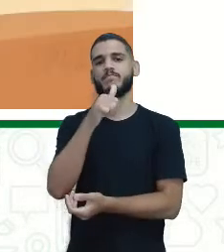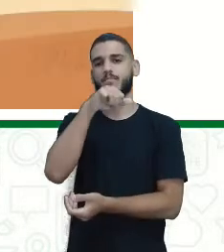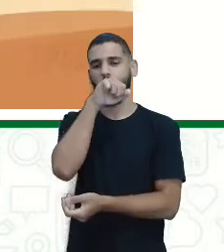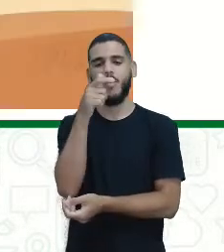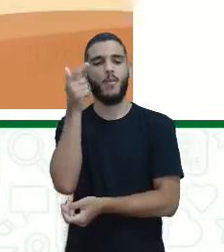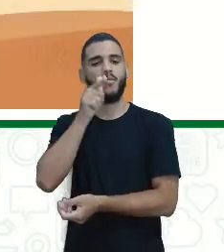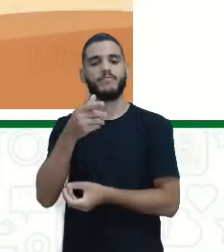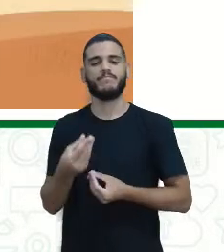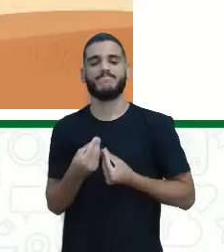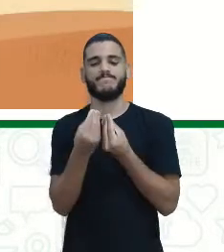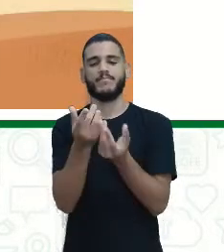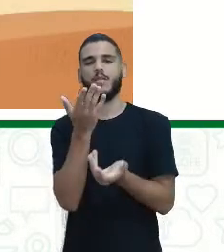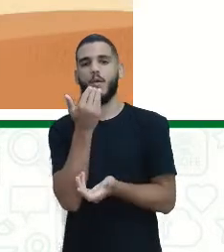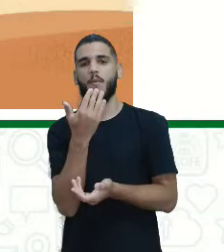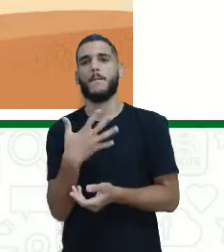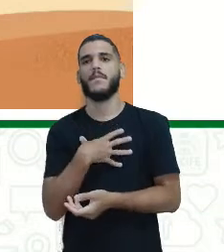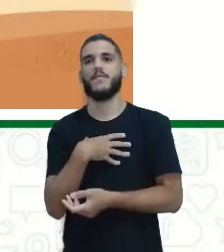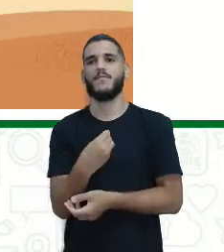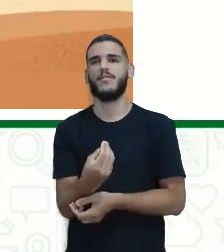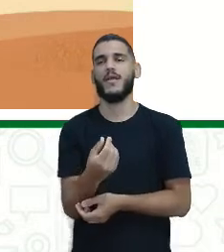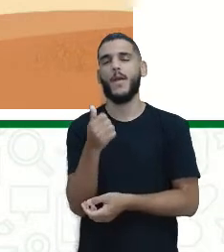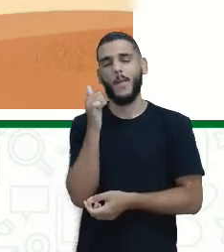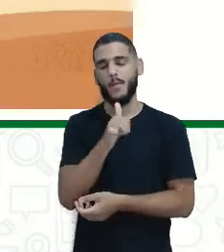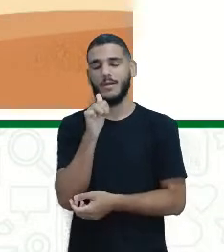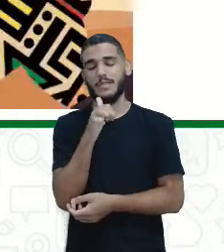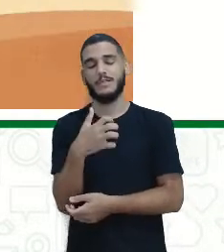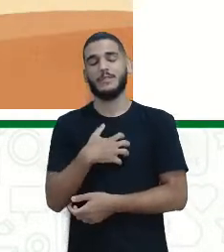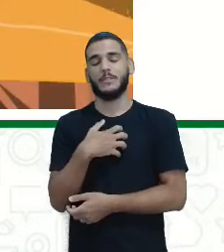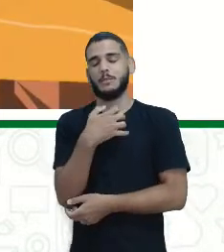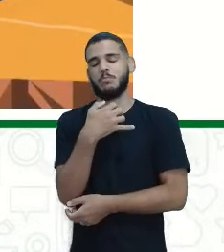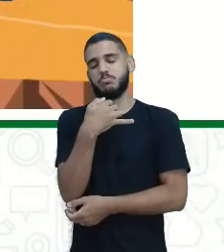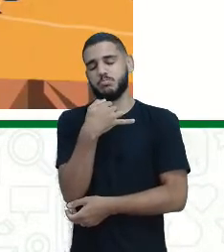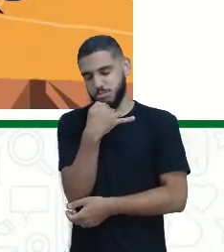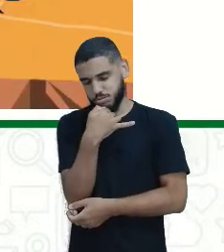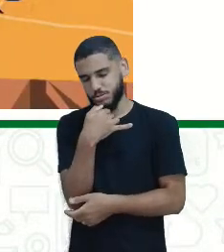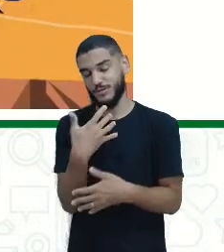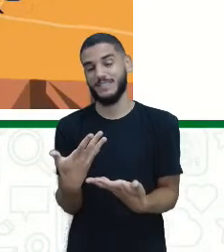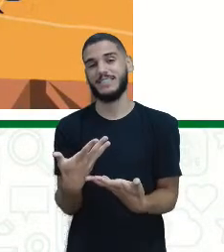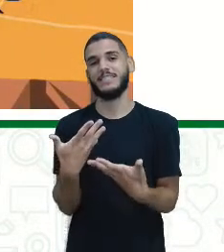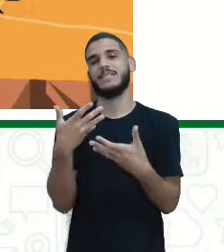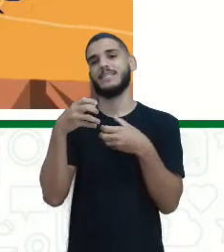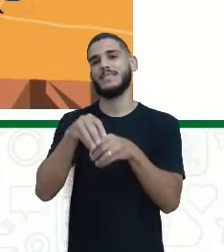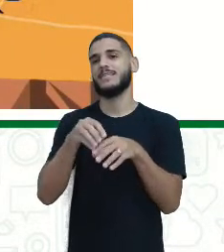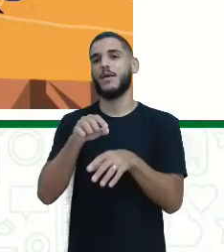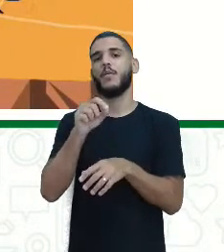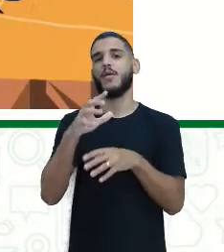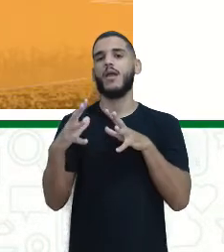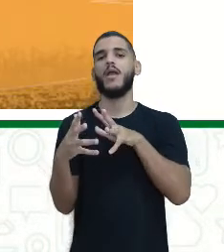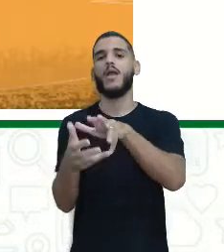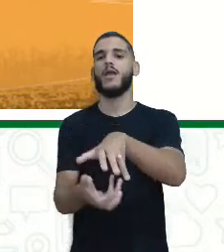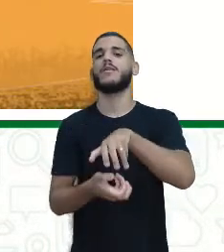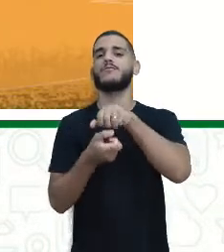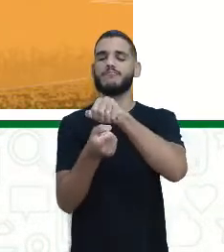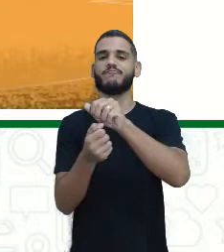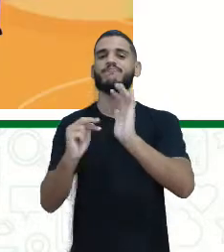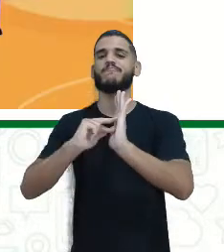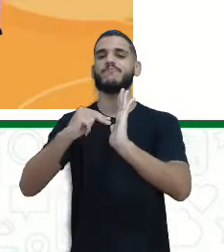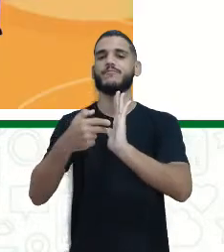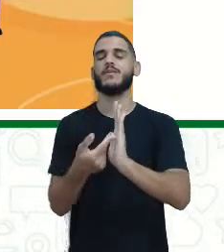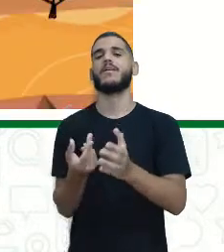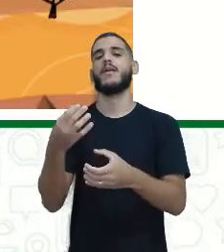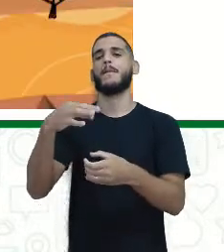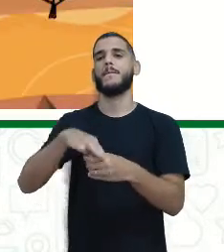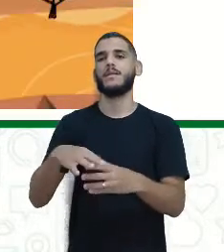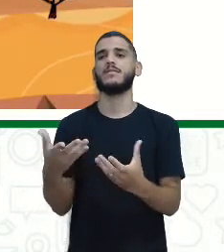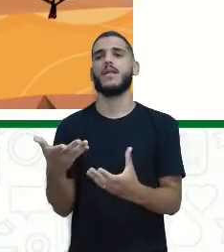filhos. Wangari ficou devastada e resolveu ensinar o que era a sustentabilidade. Plantar e